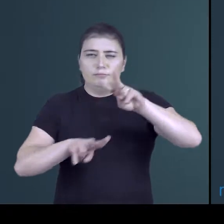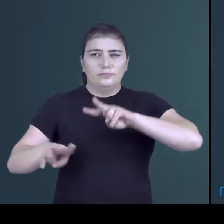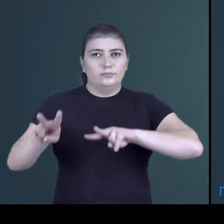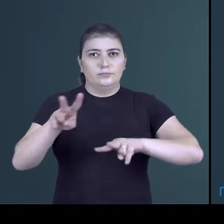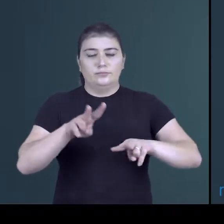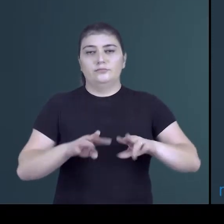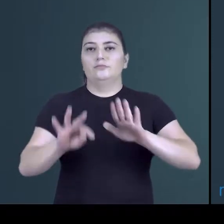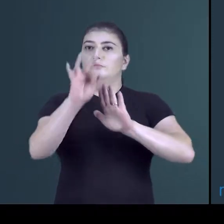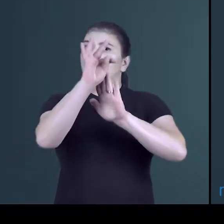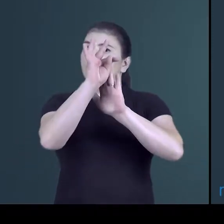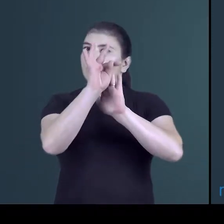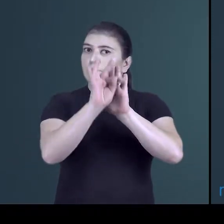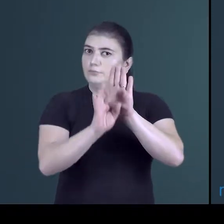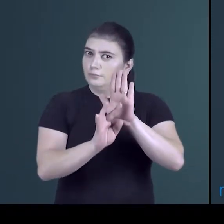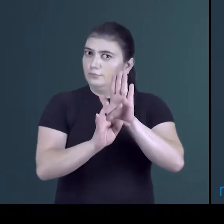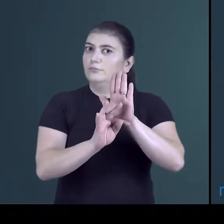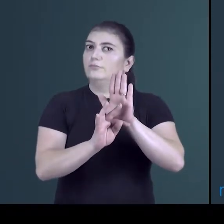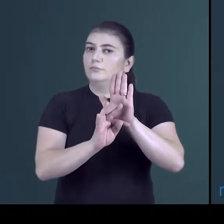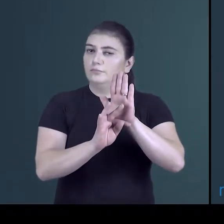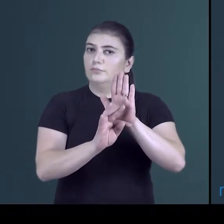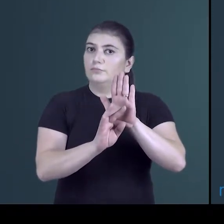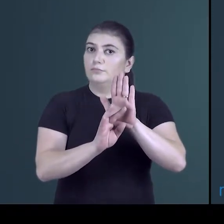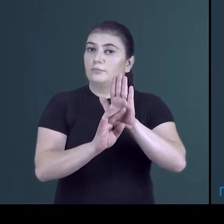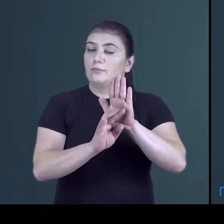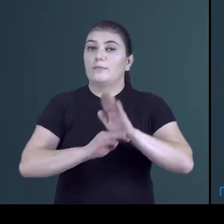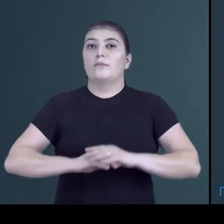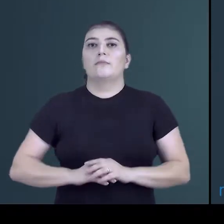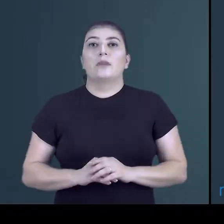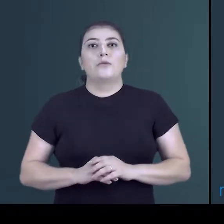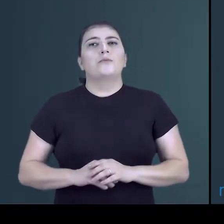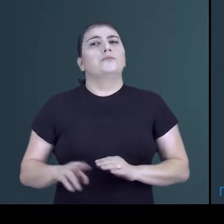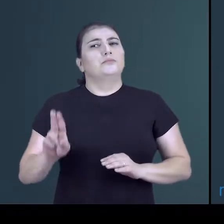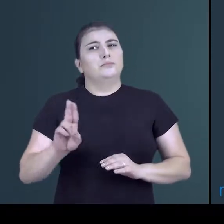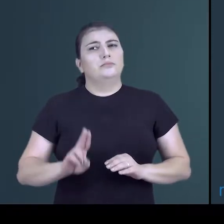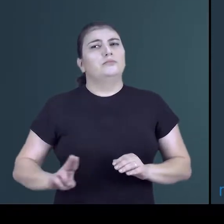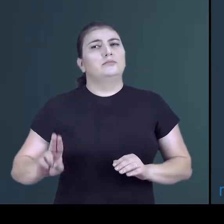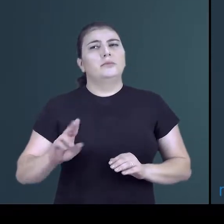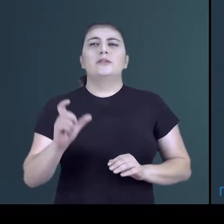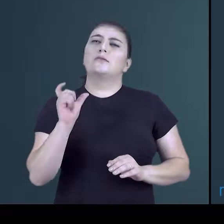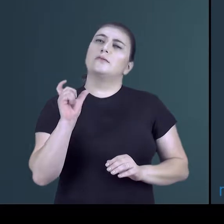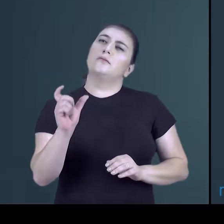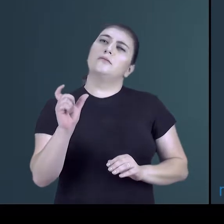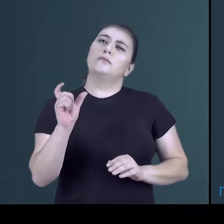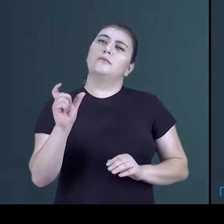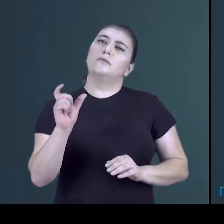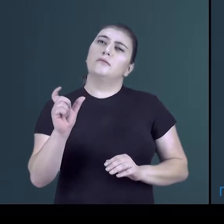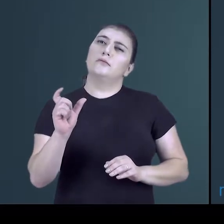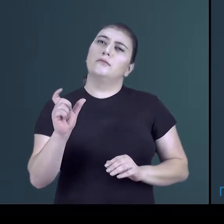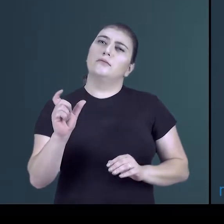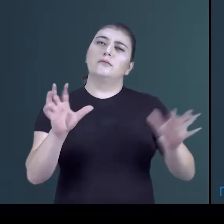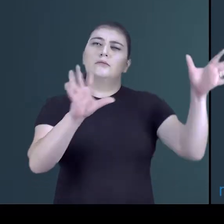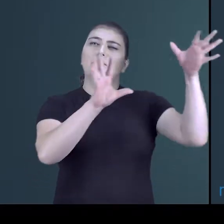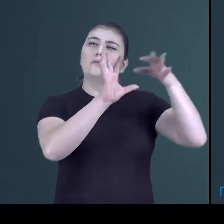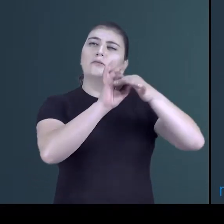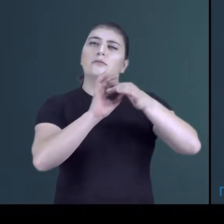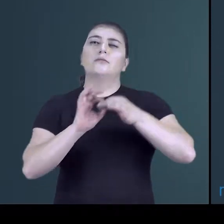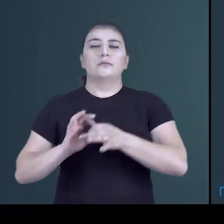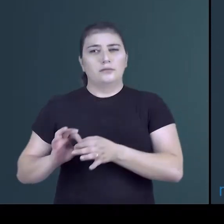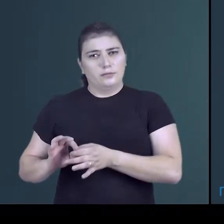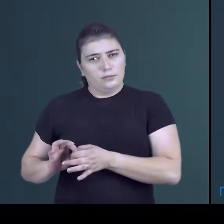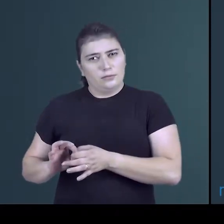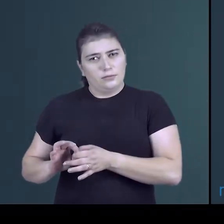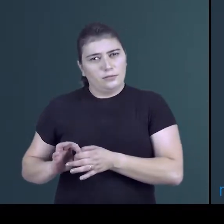análise sintática do texto, como um todo, ou seja, o uso das palavras dentro de um